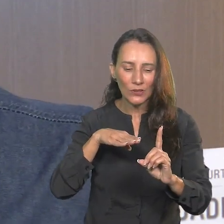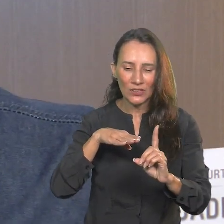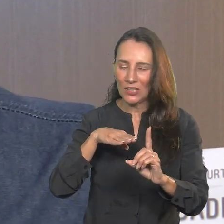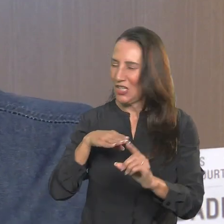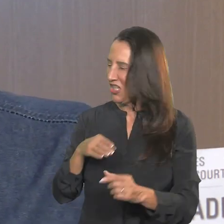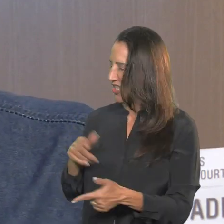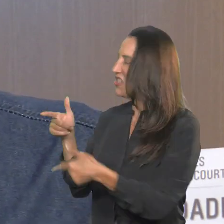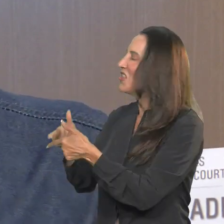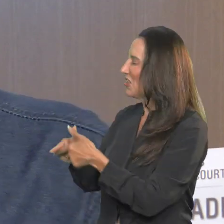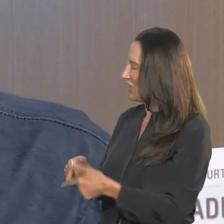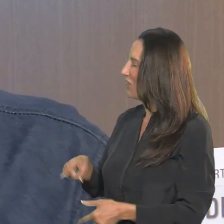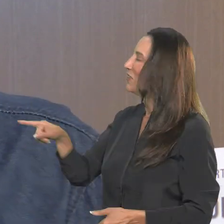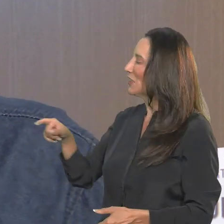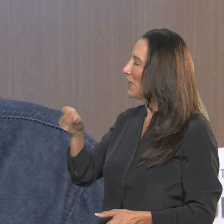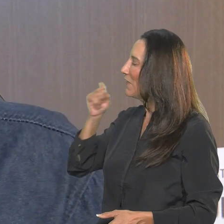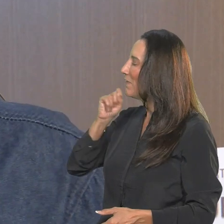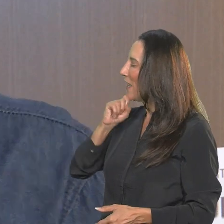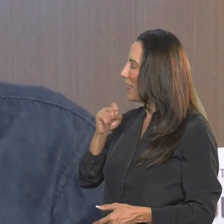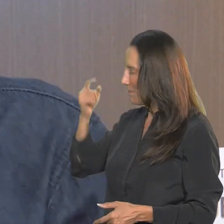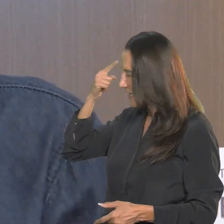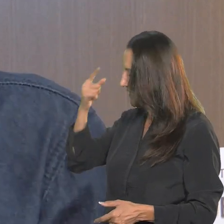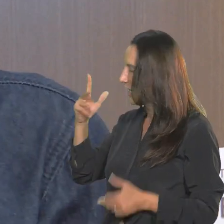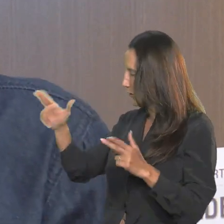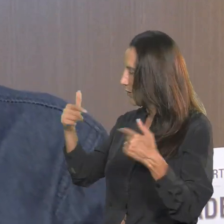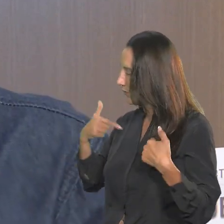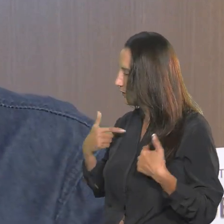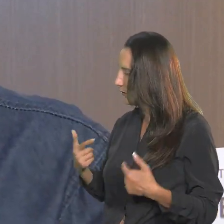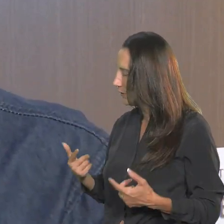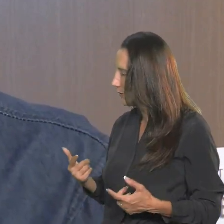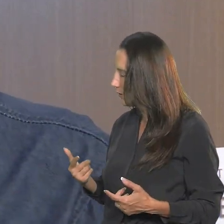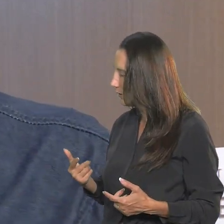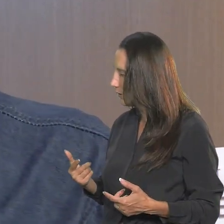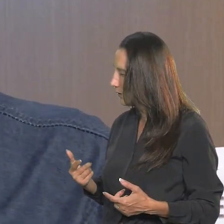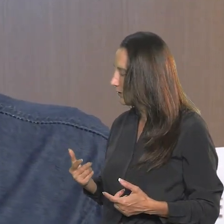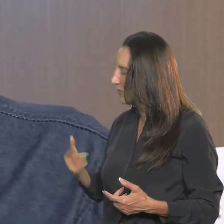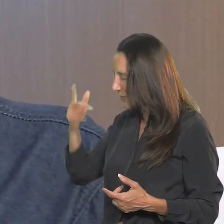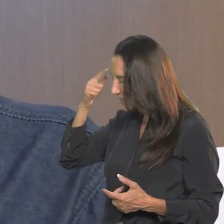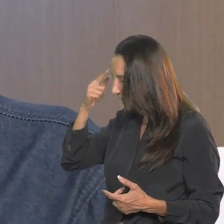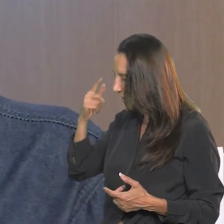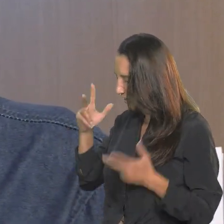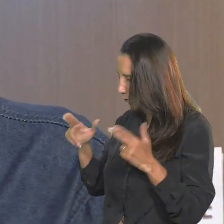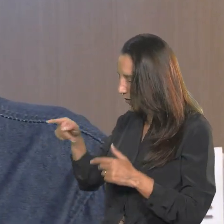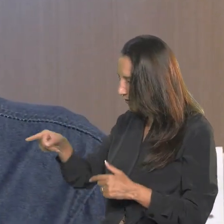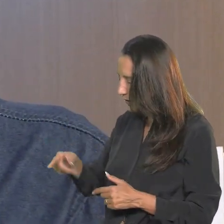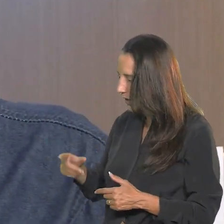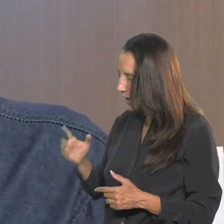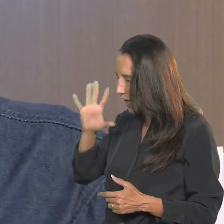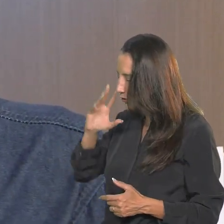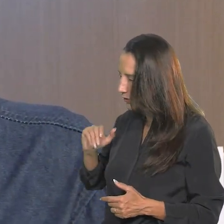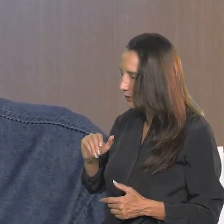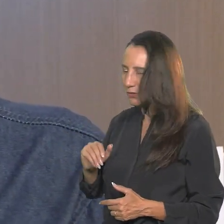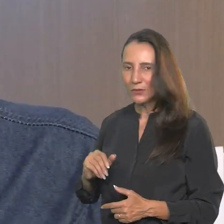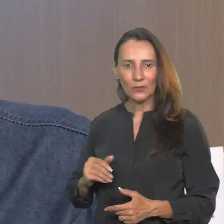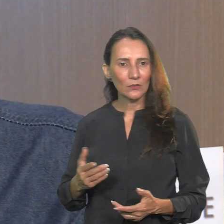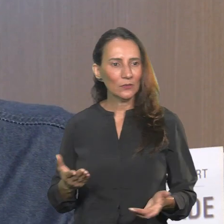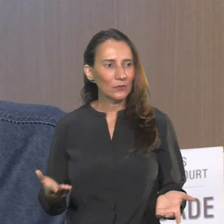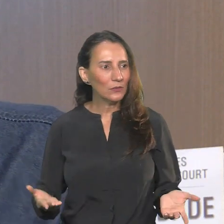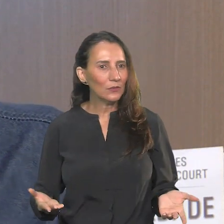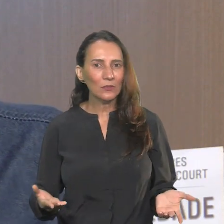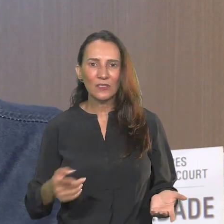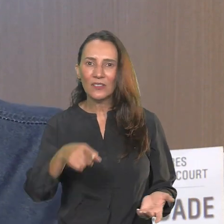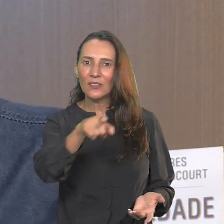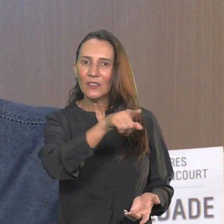Ele falou assim: ô velho, você está achando que eu sou igual a você? Eu parei o carro para ele passar. Atrevidos,